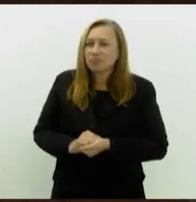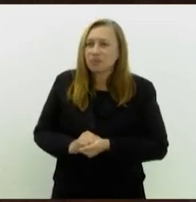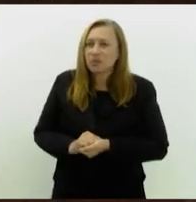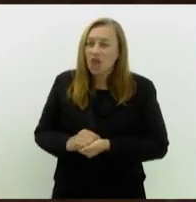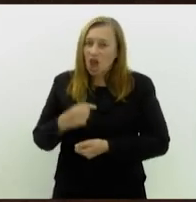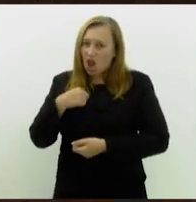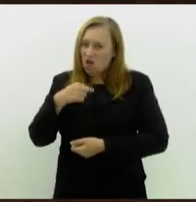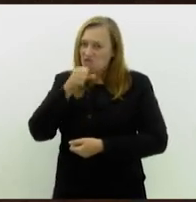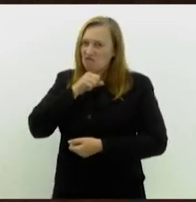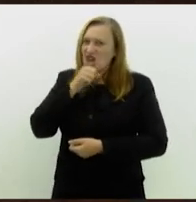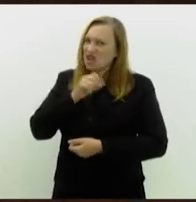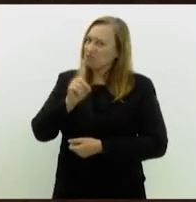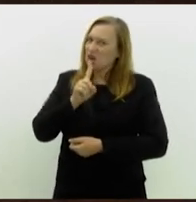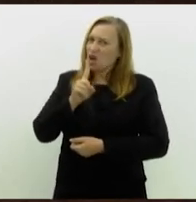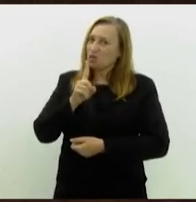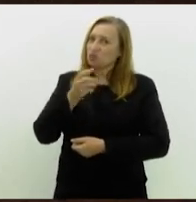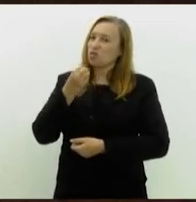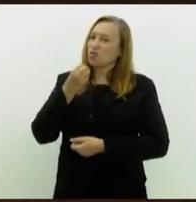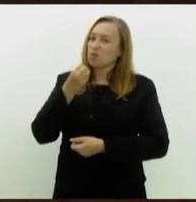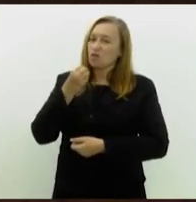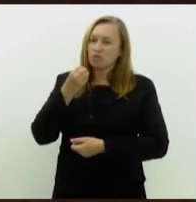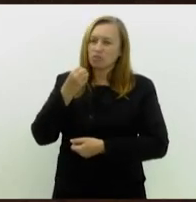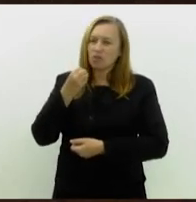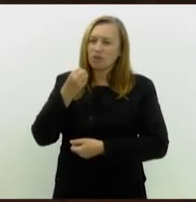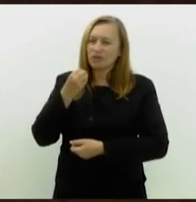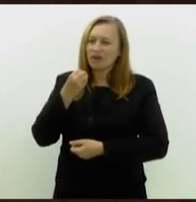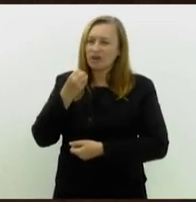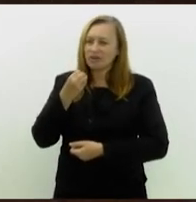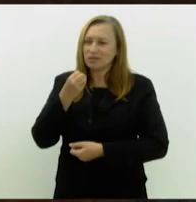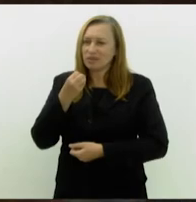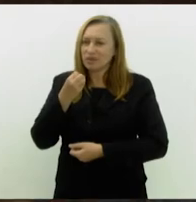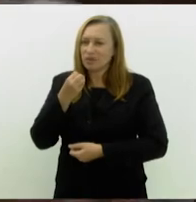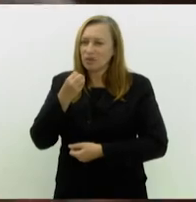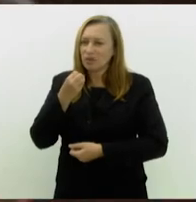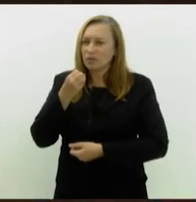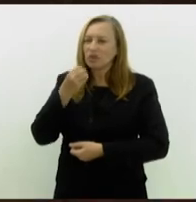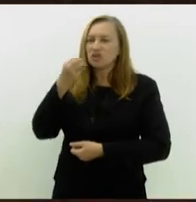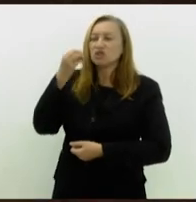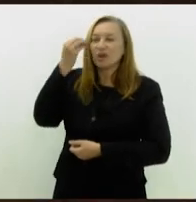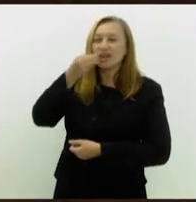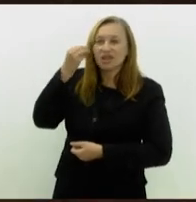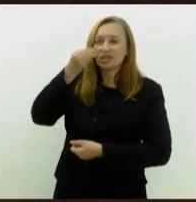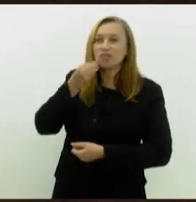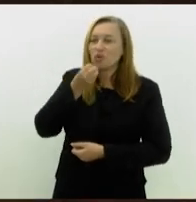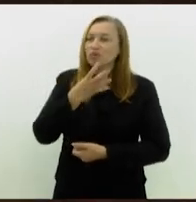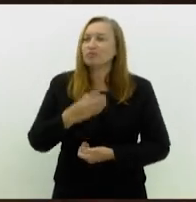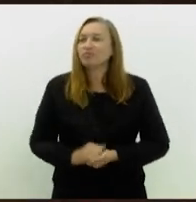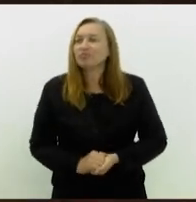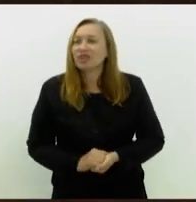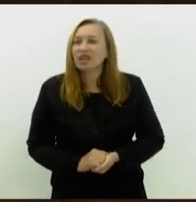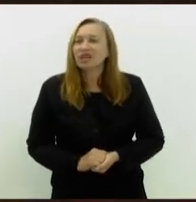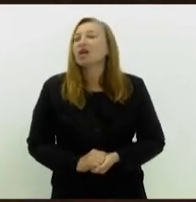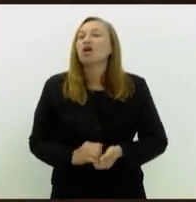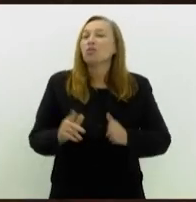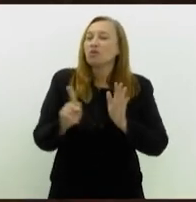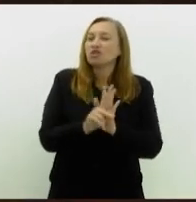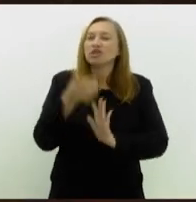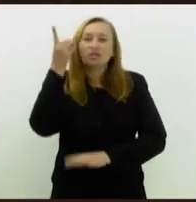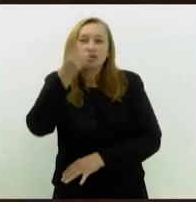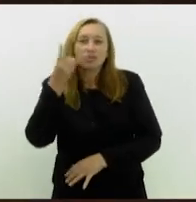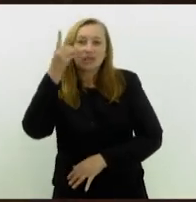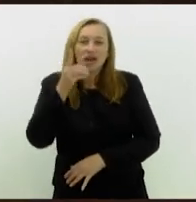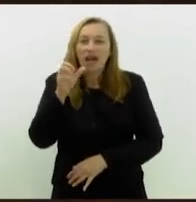velho sou de boa safra então vossa excelência é de boa Safra e o o o projeto do deputado